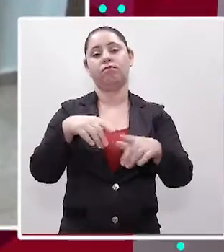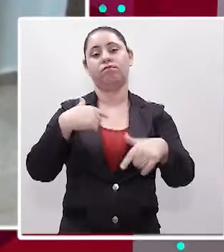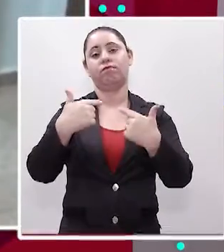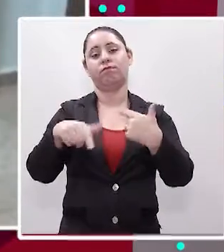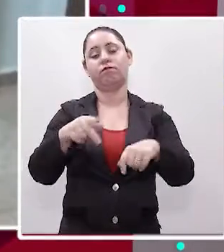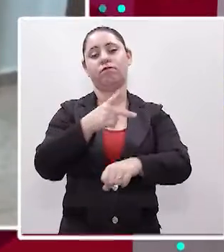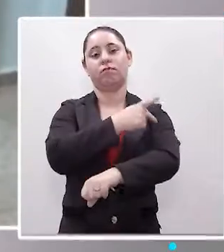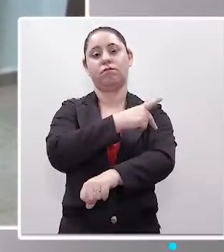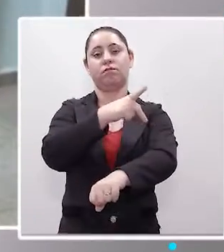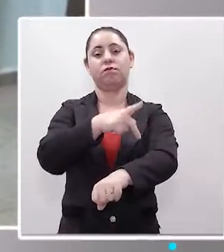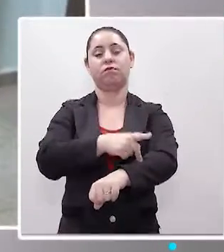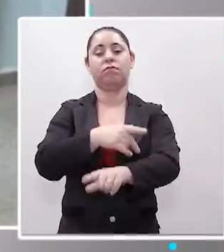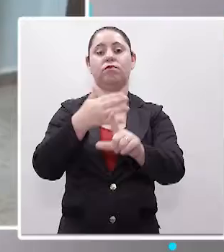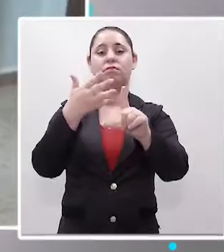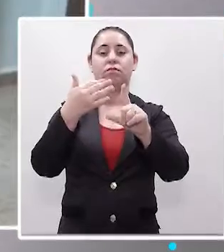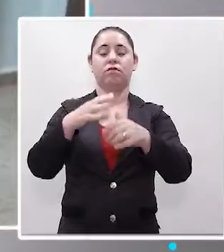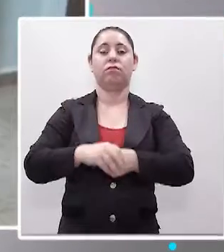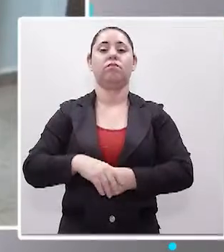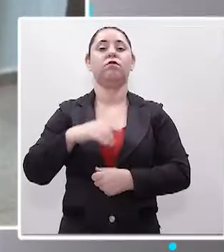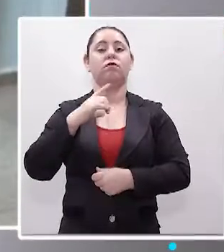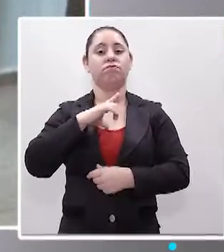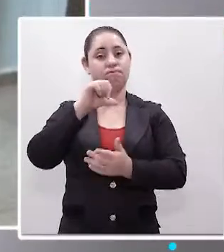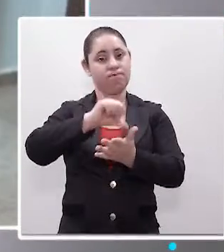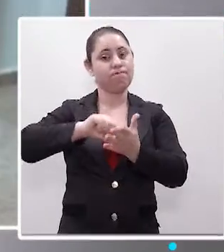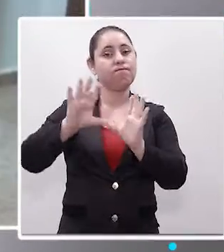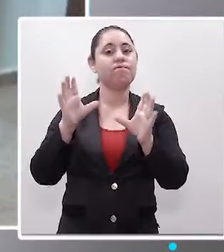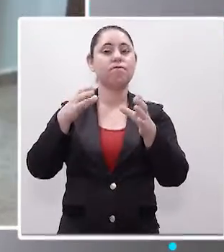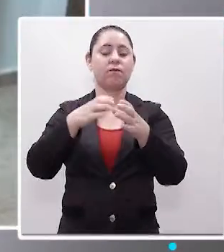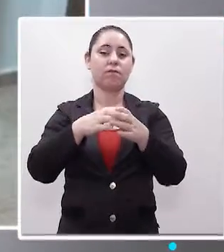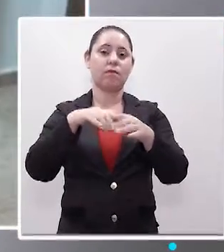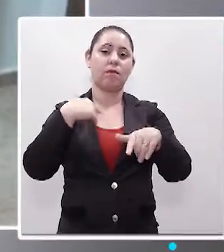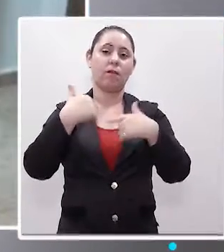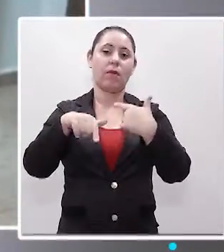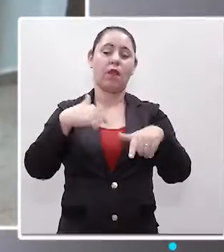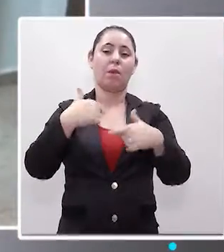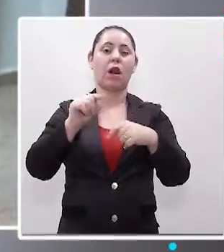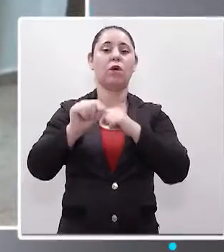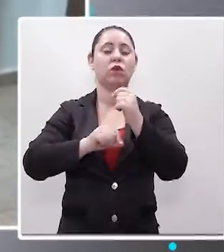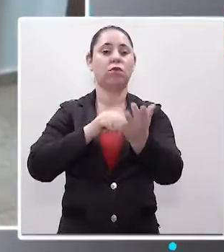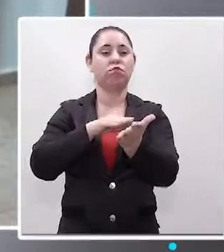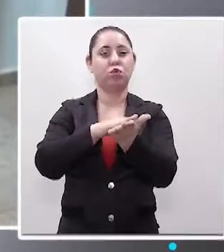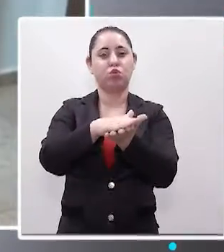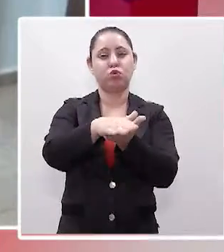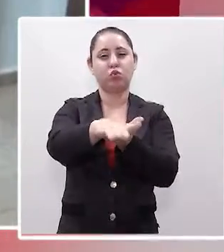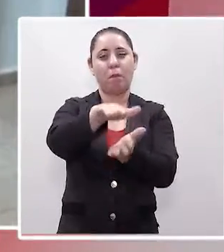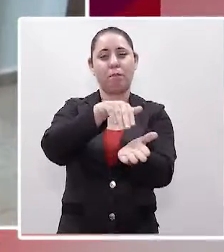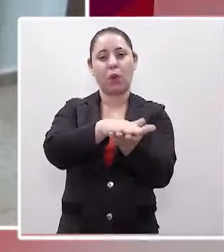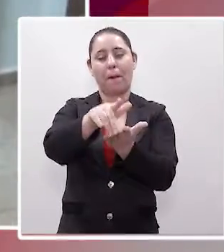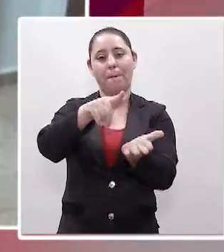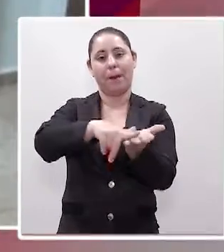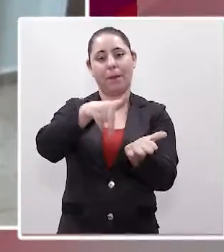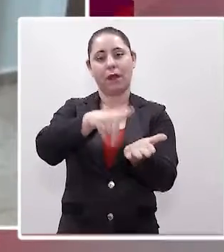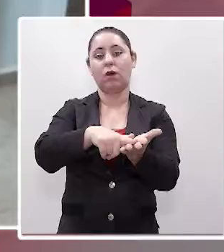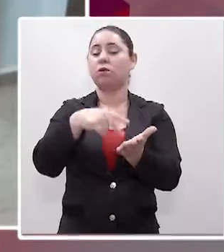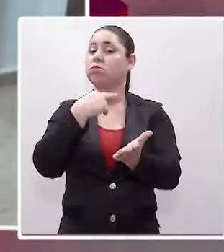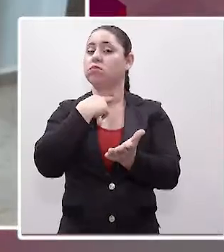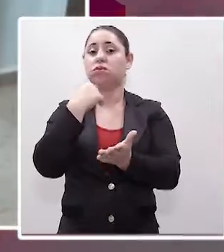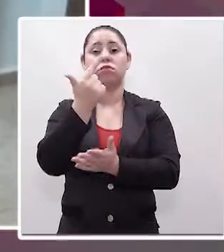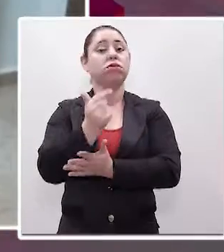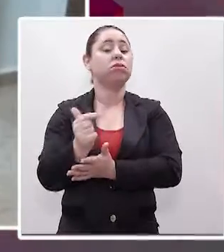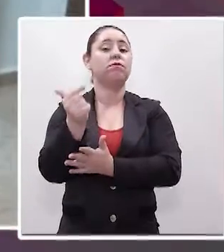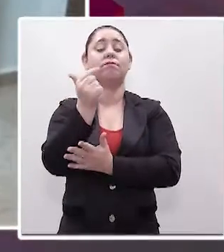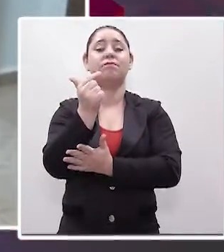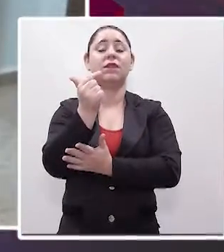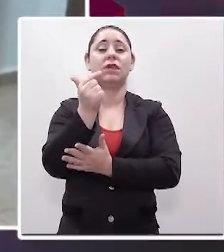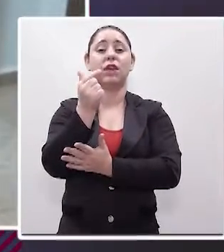trabalho pedagógico online. Nós temos redes que optaram por trabalhar com materiais impressos,